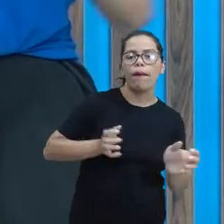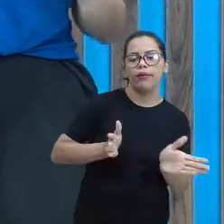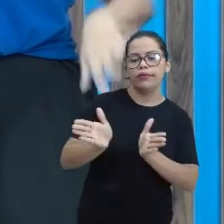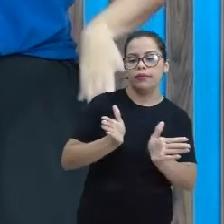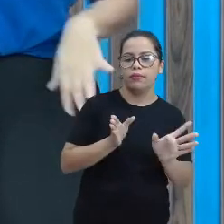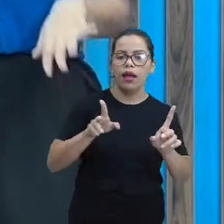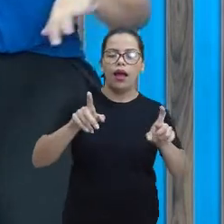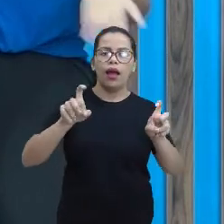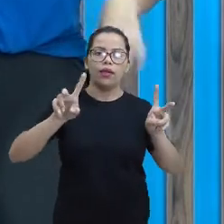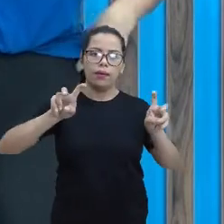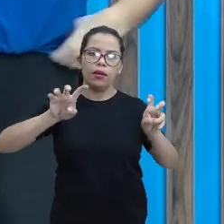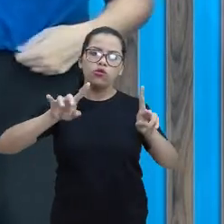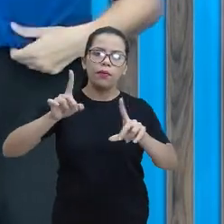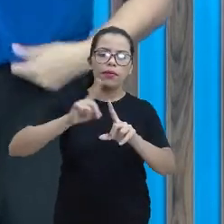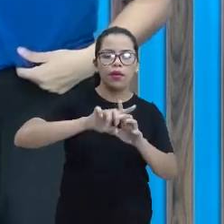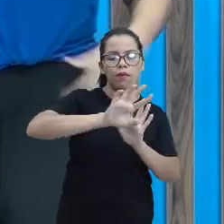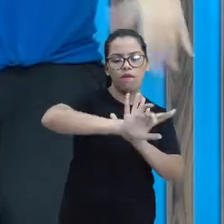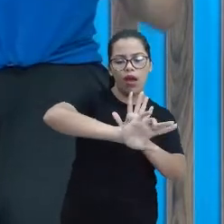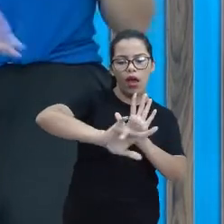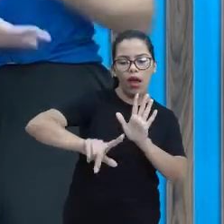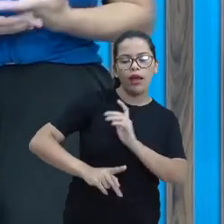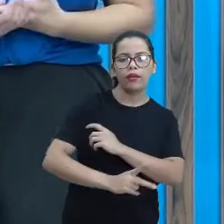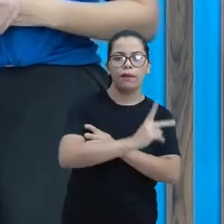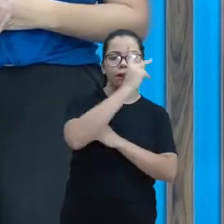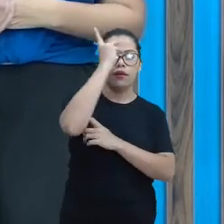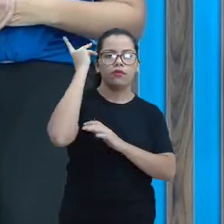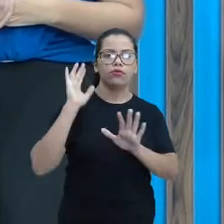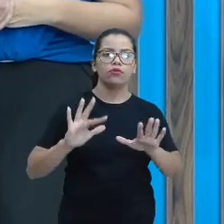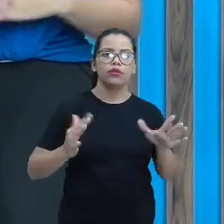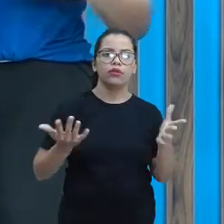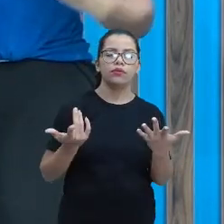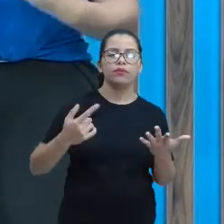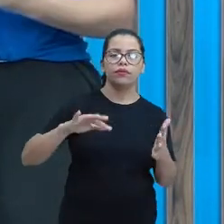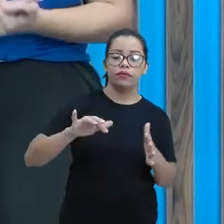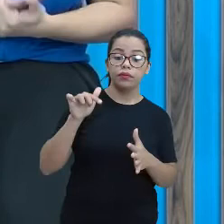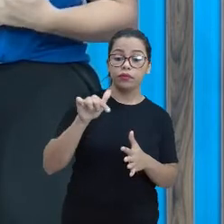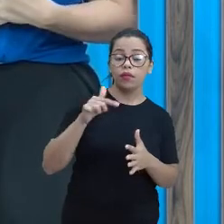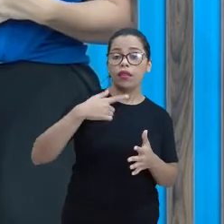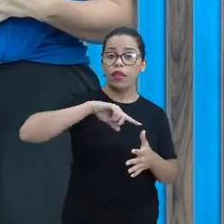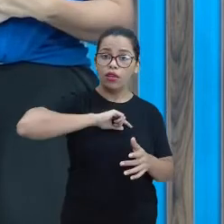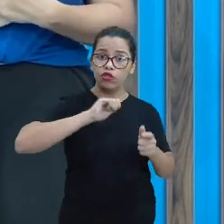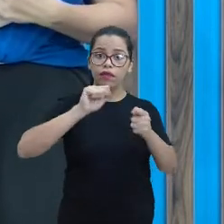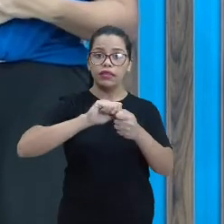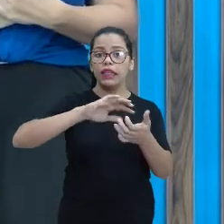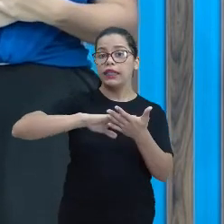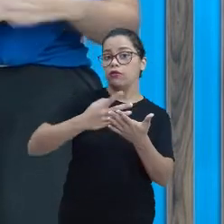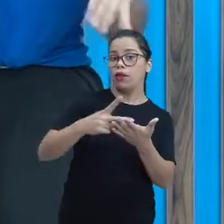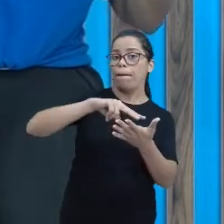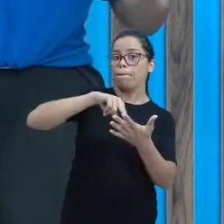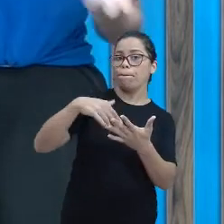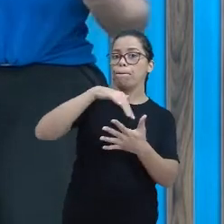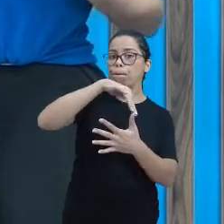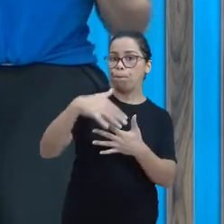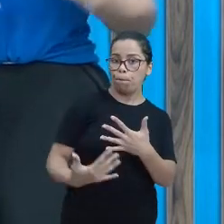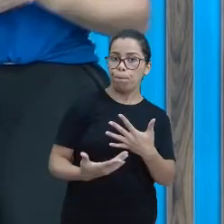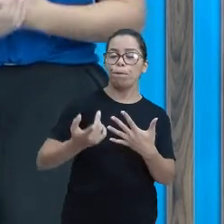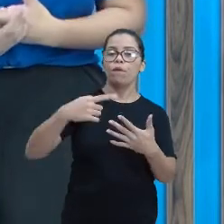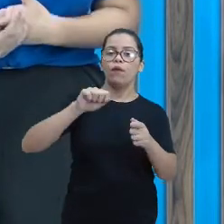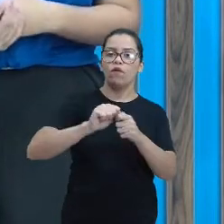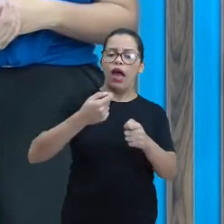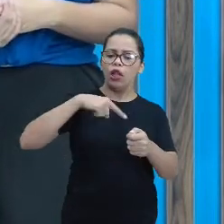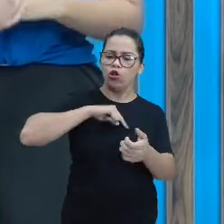Então, isso de nós traduzirmos as aulas para Libras faz com que nossas aulas possam